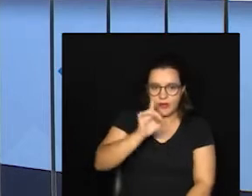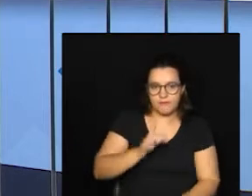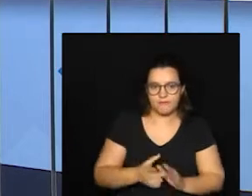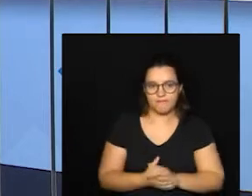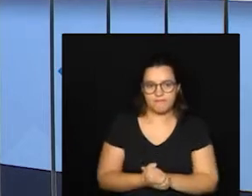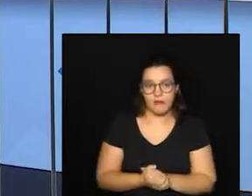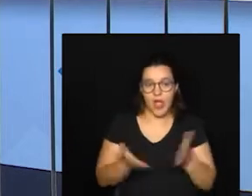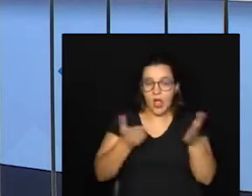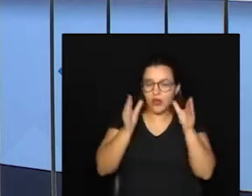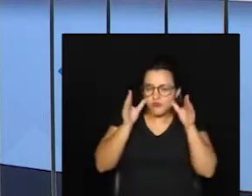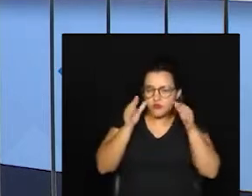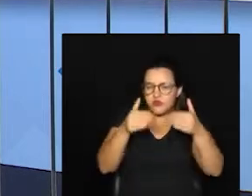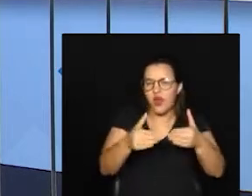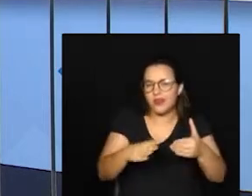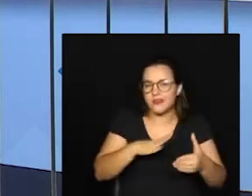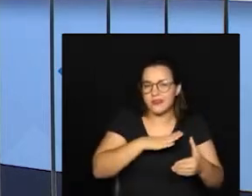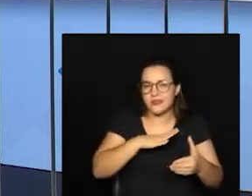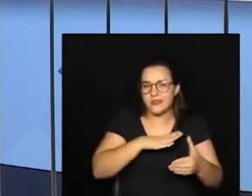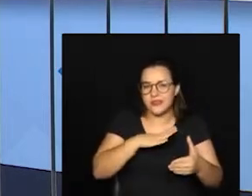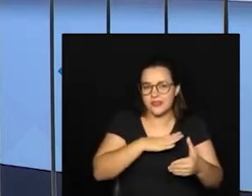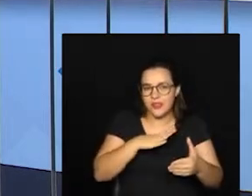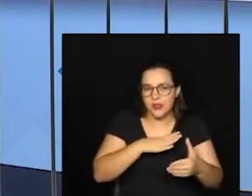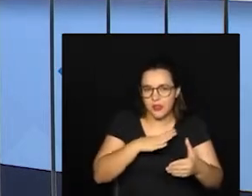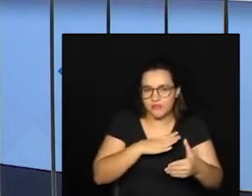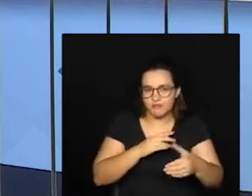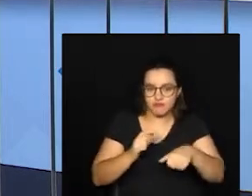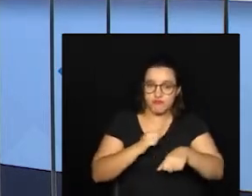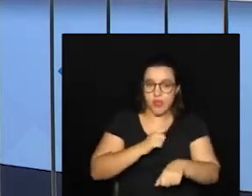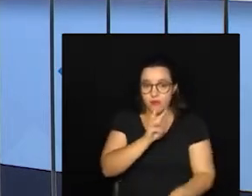pouquinho para a nossa cidade, que é no site